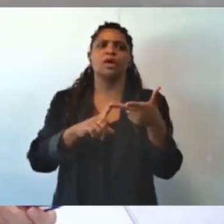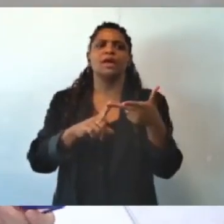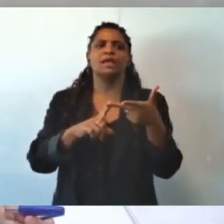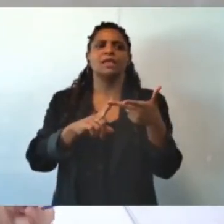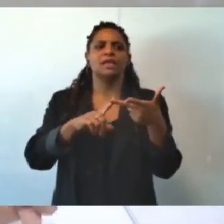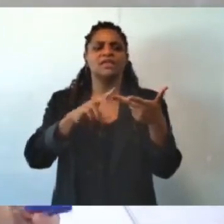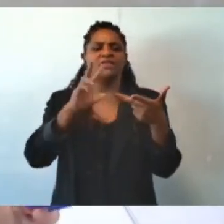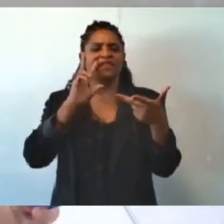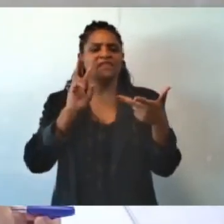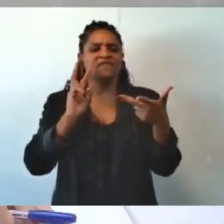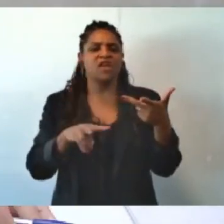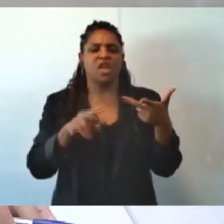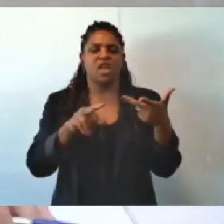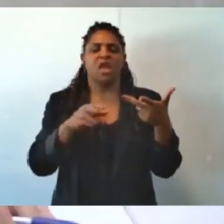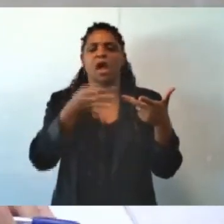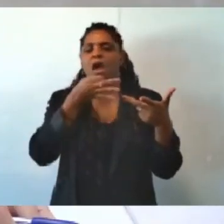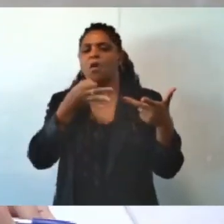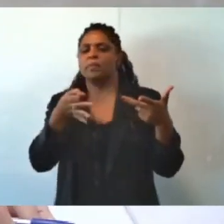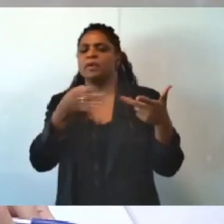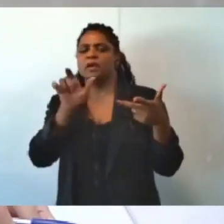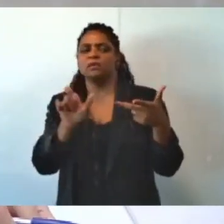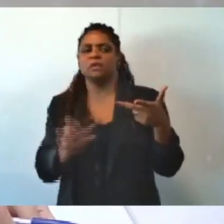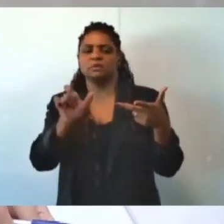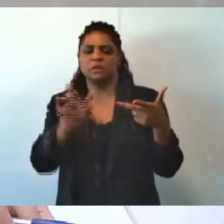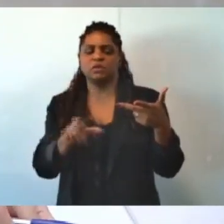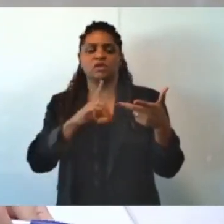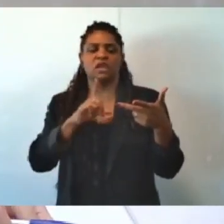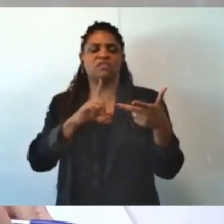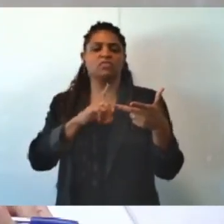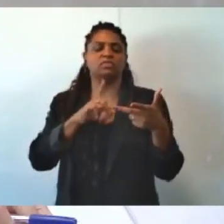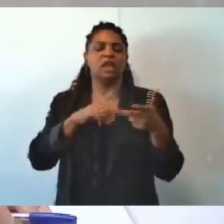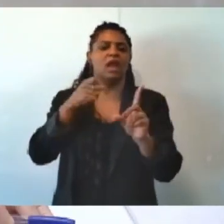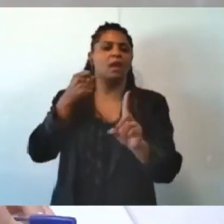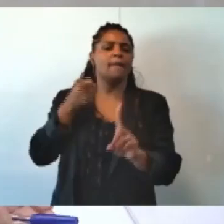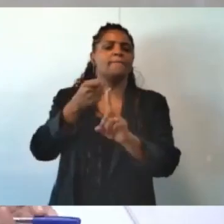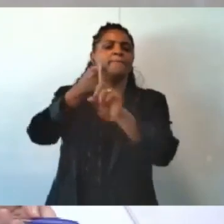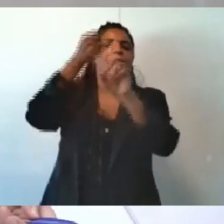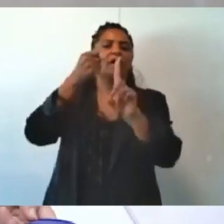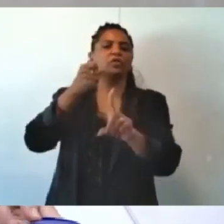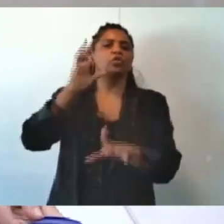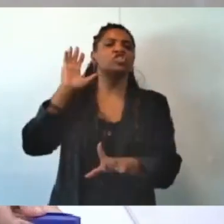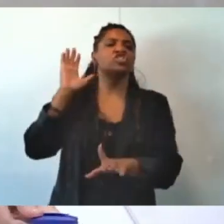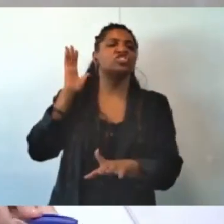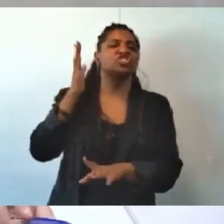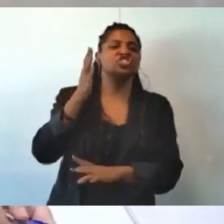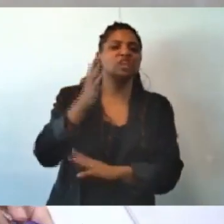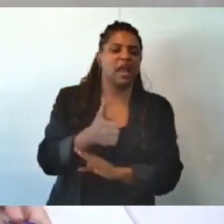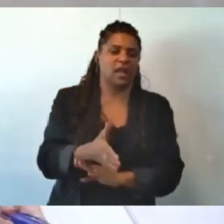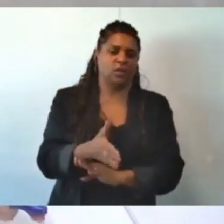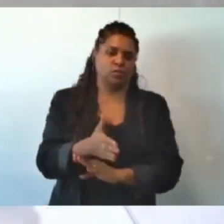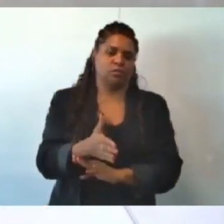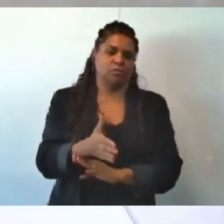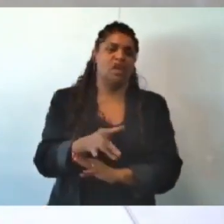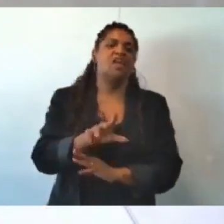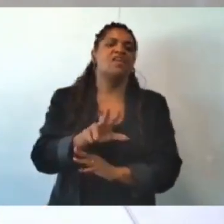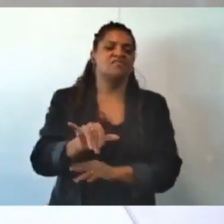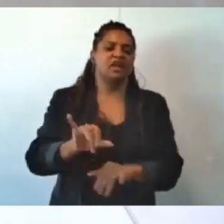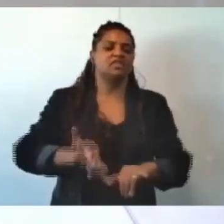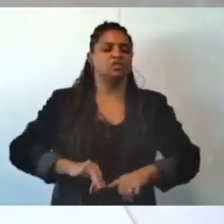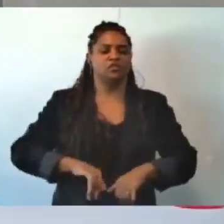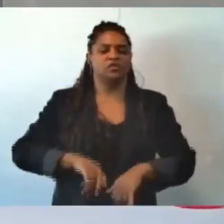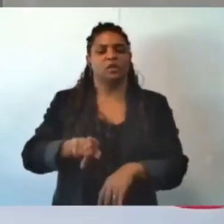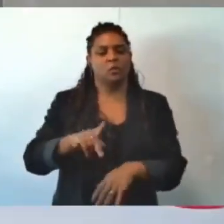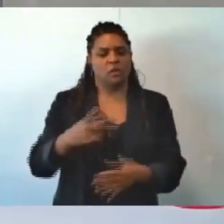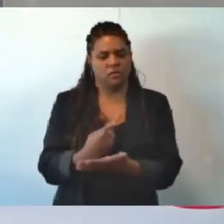estar sendo diretamente penalizadas com todas essas situações. Obrigada. É